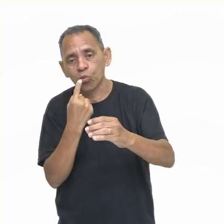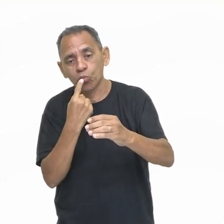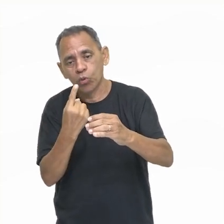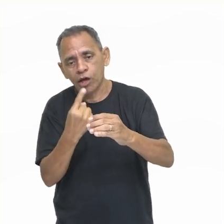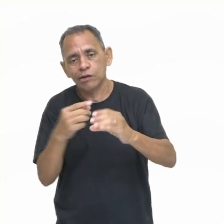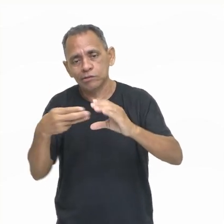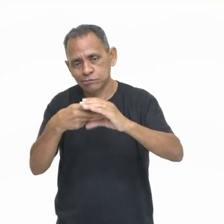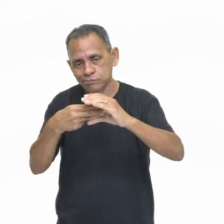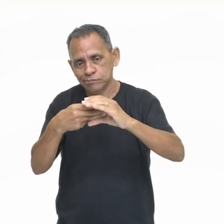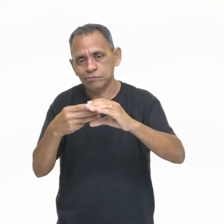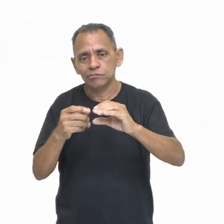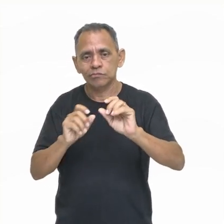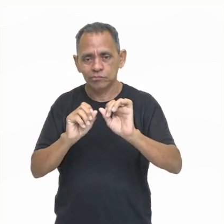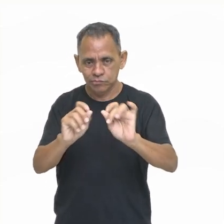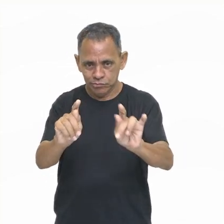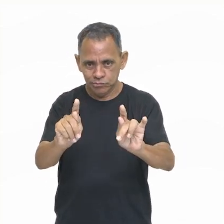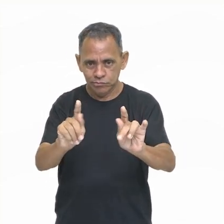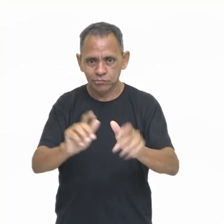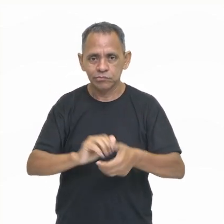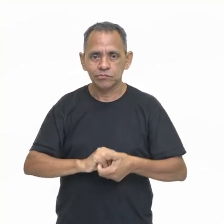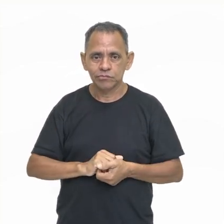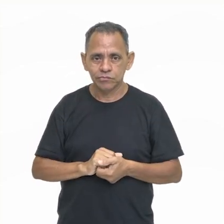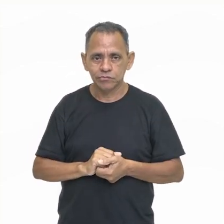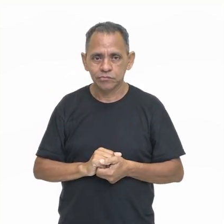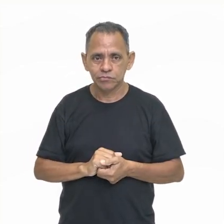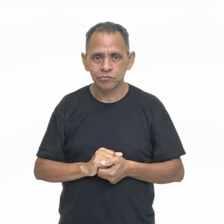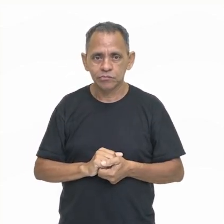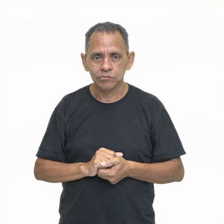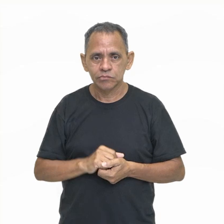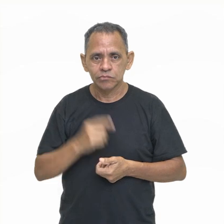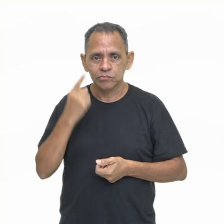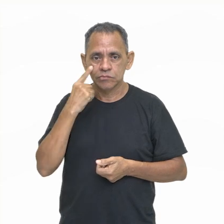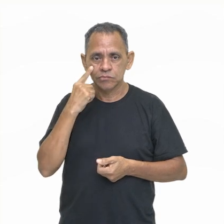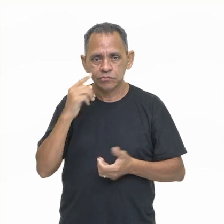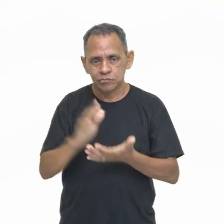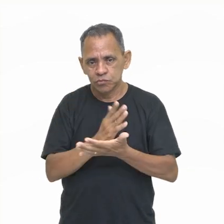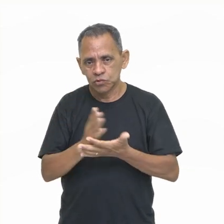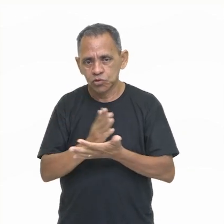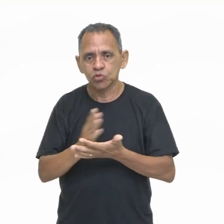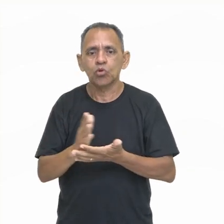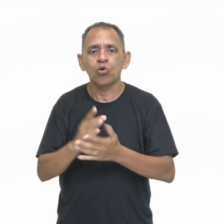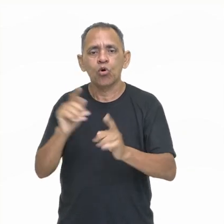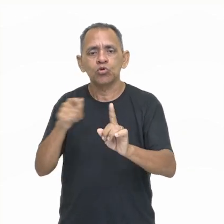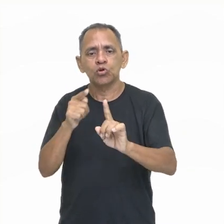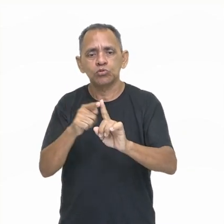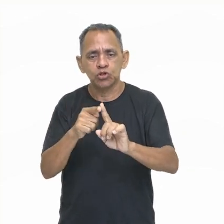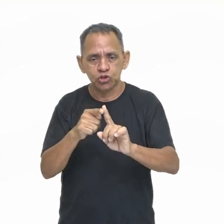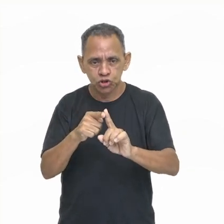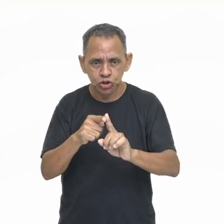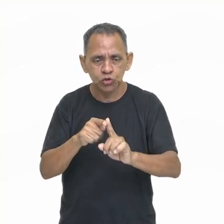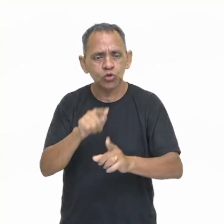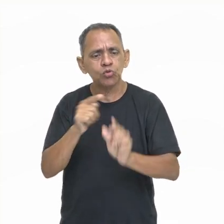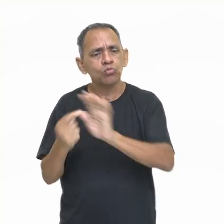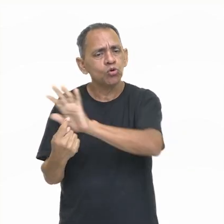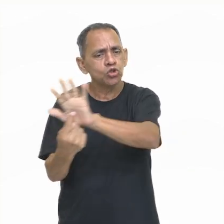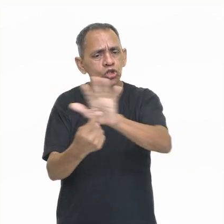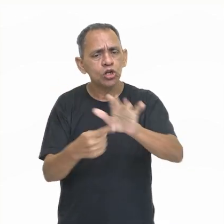célula, certo? Então, nós vimos aí algumas das principais funções, destacamos a